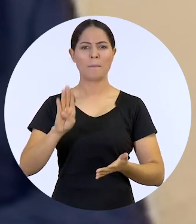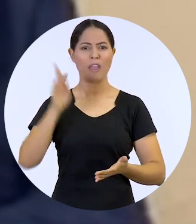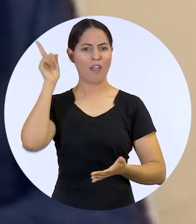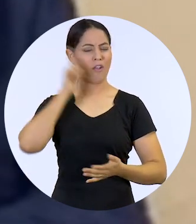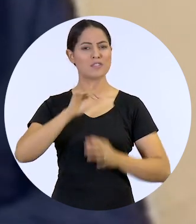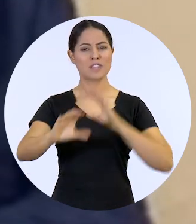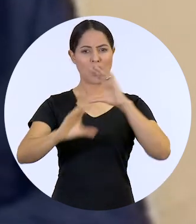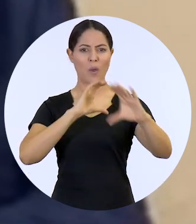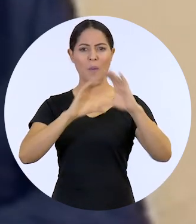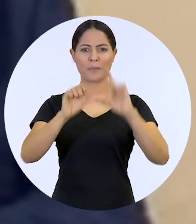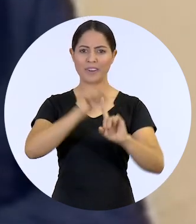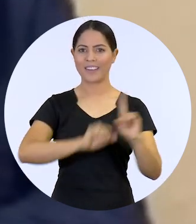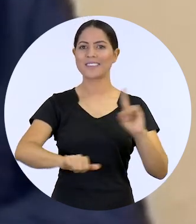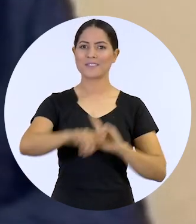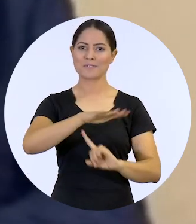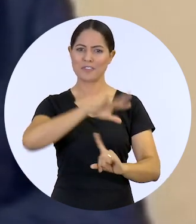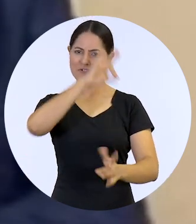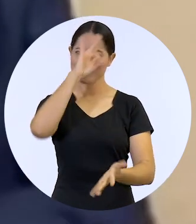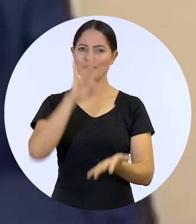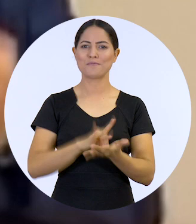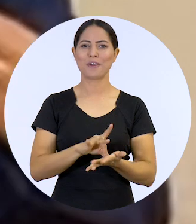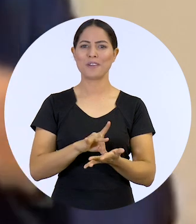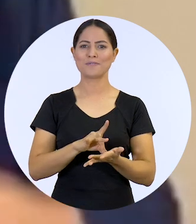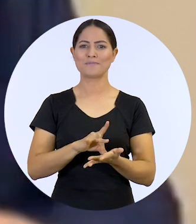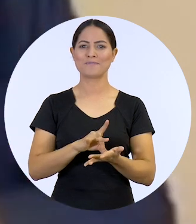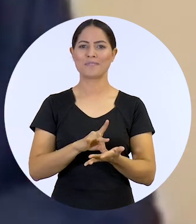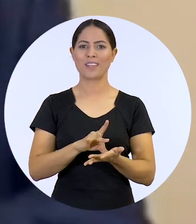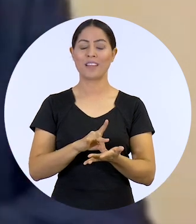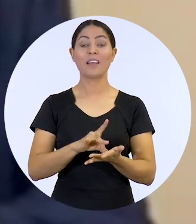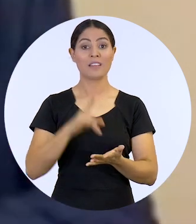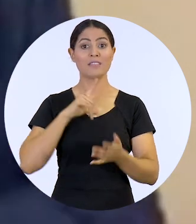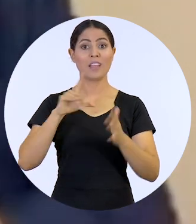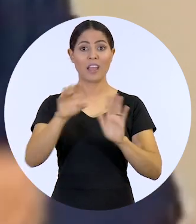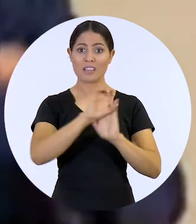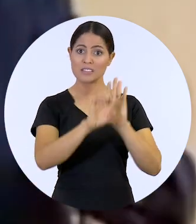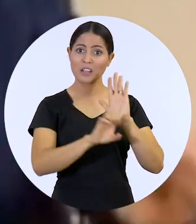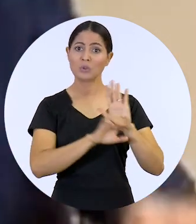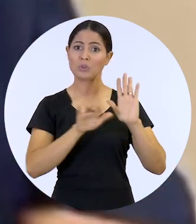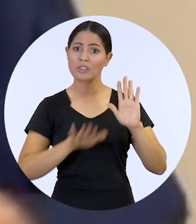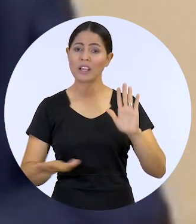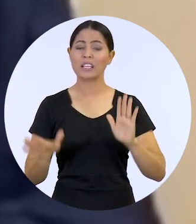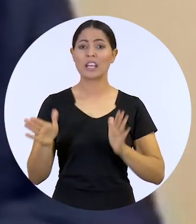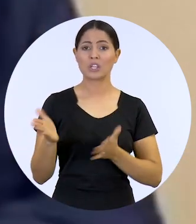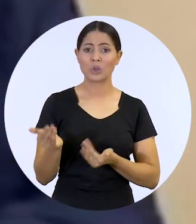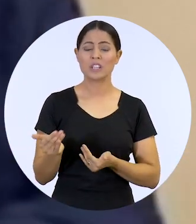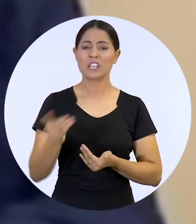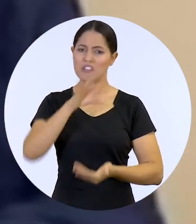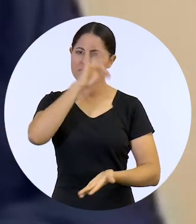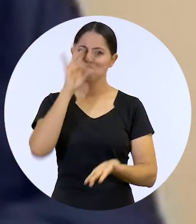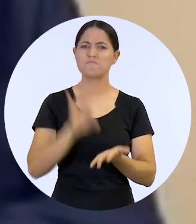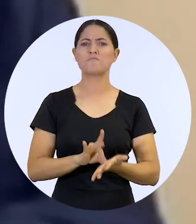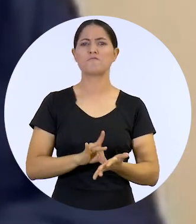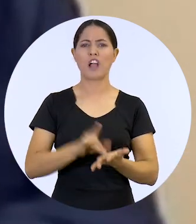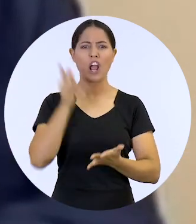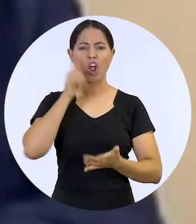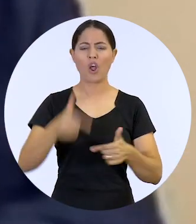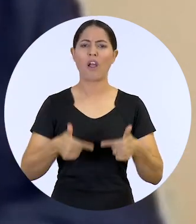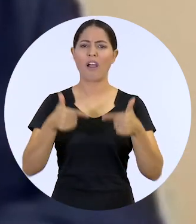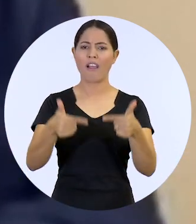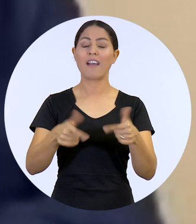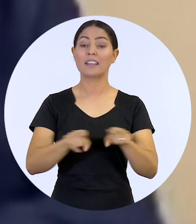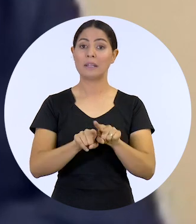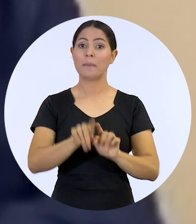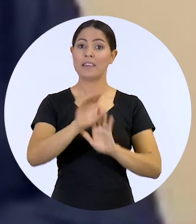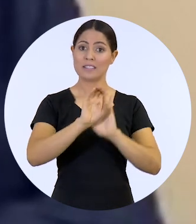da OAB se comunicar com a sociedade, de dar concretude ao Estatuto da Criança e do Adolescente, dar concretude ao